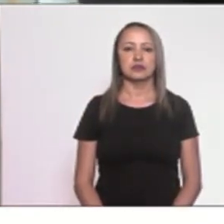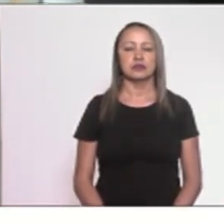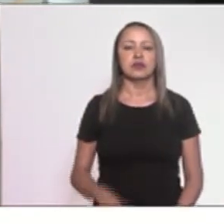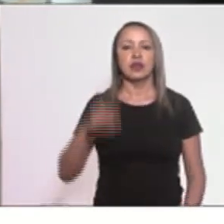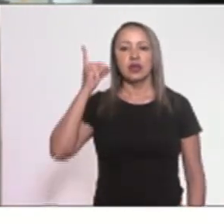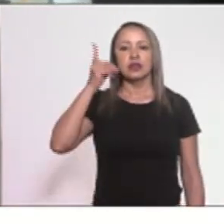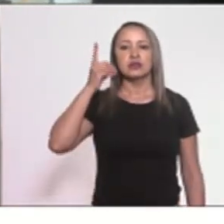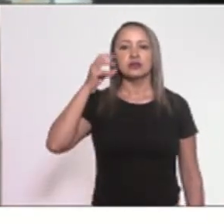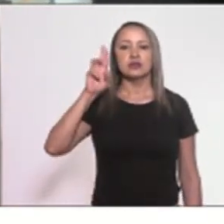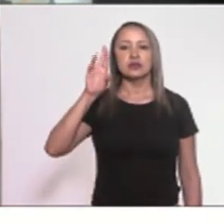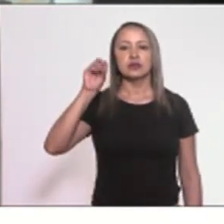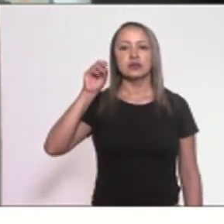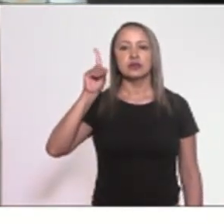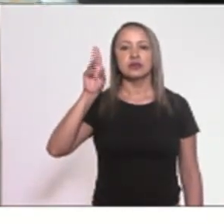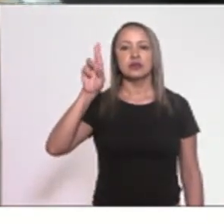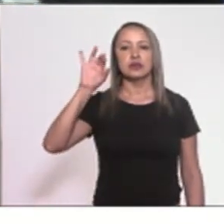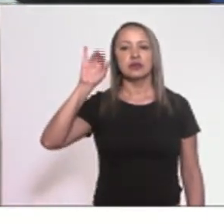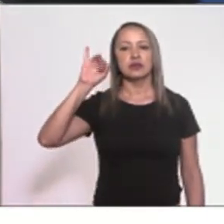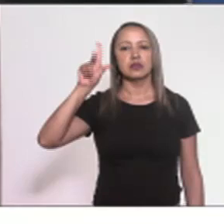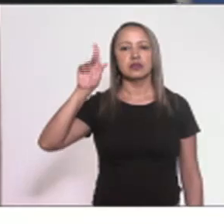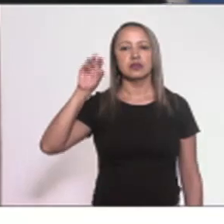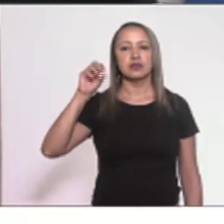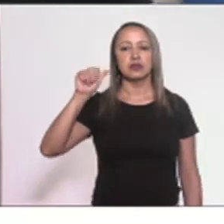deputado Rodrigo Amorim.